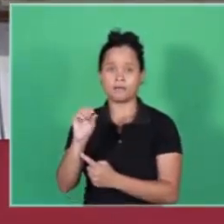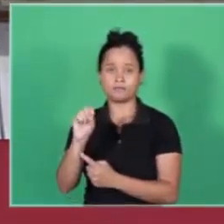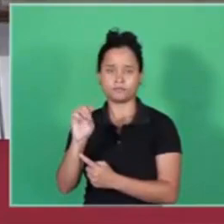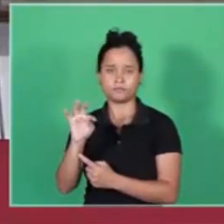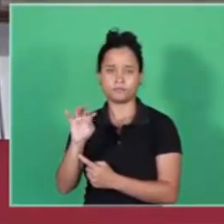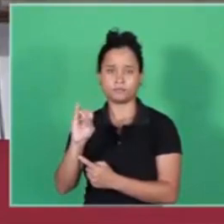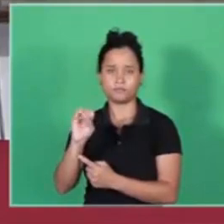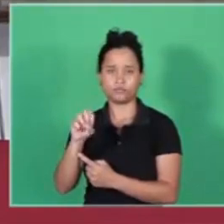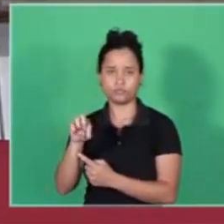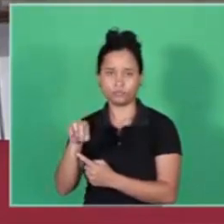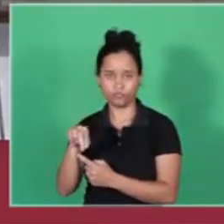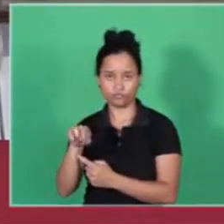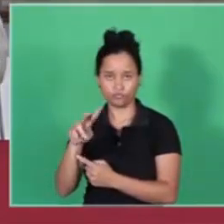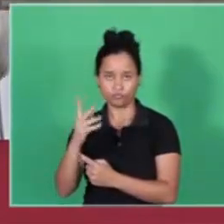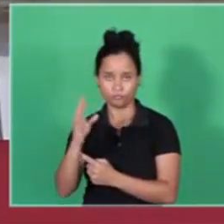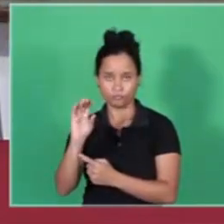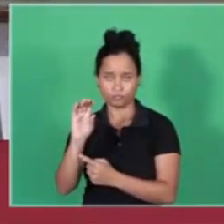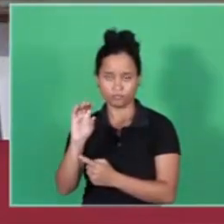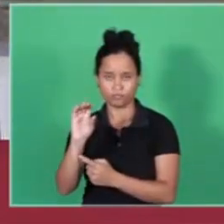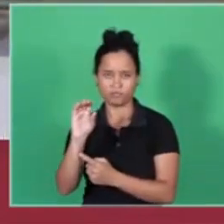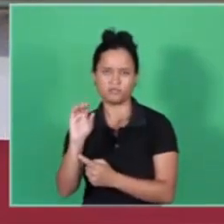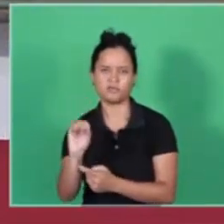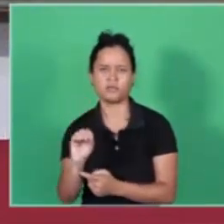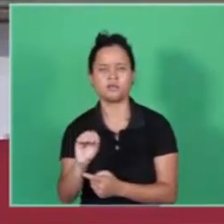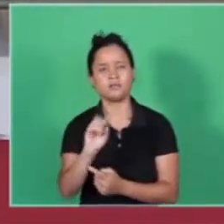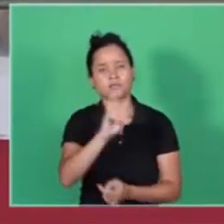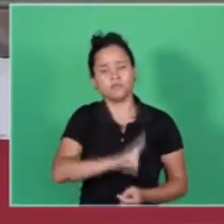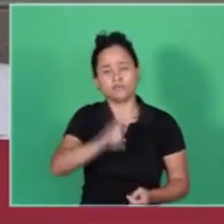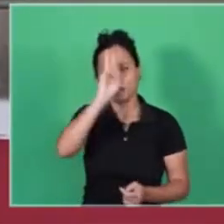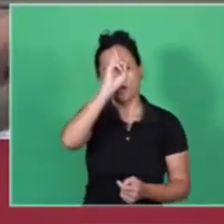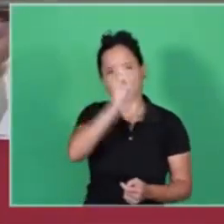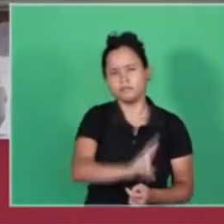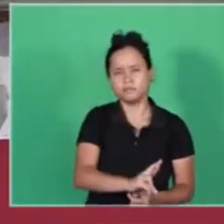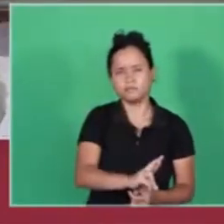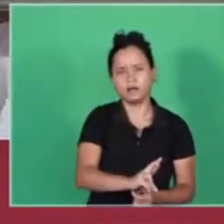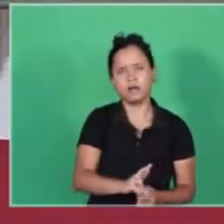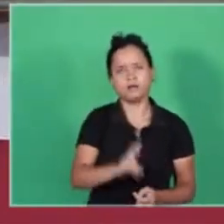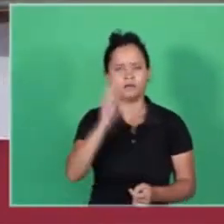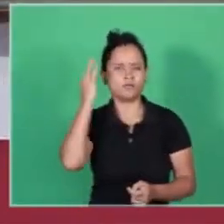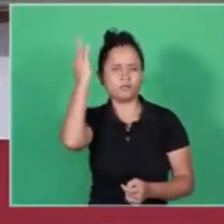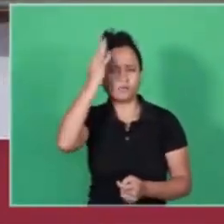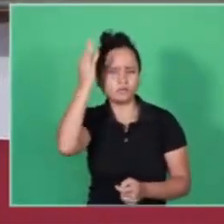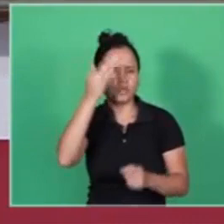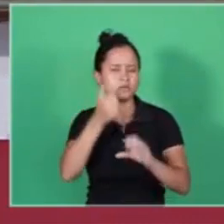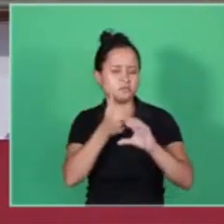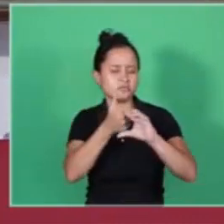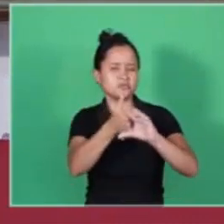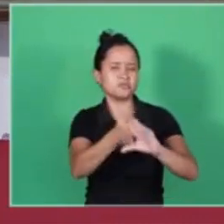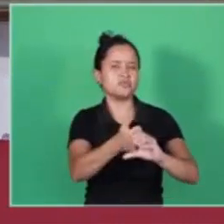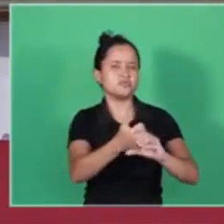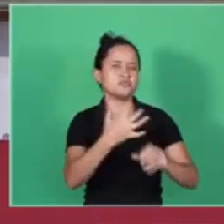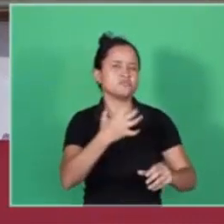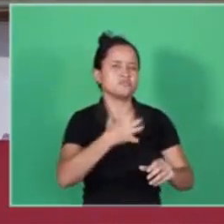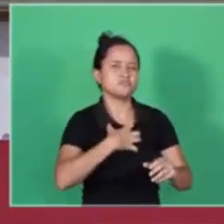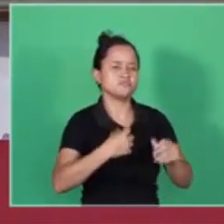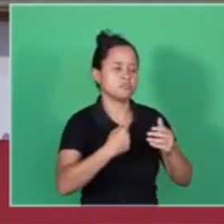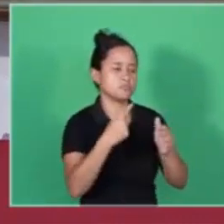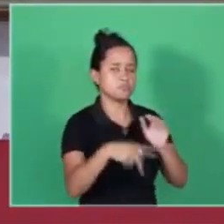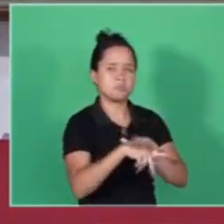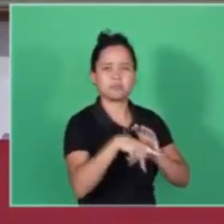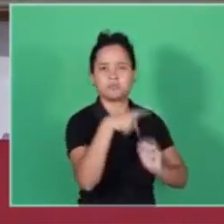filosofia. E fez uma filosofia de um cristianismo do jeito dele. Então ele usou matéria. E